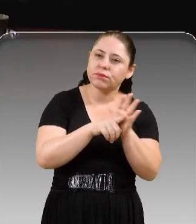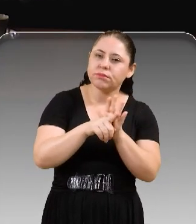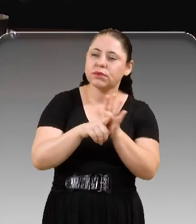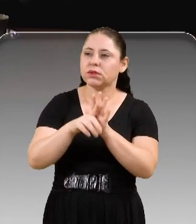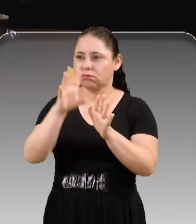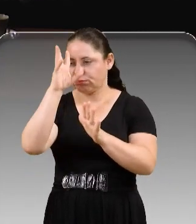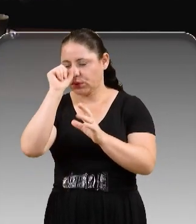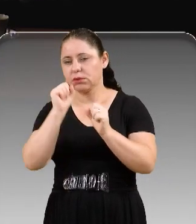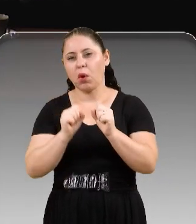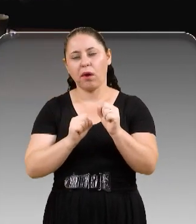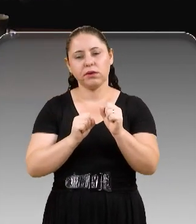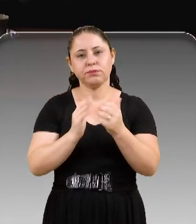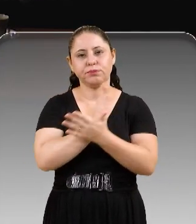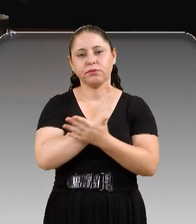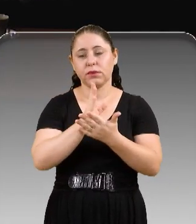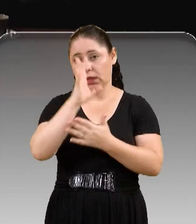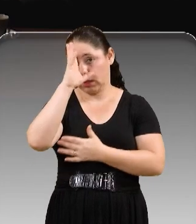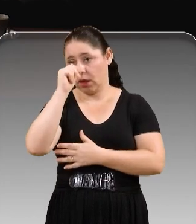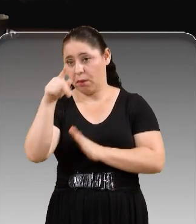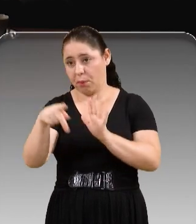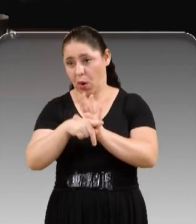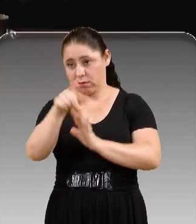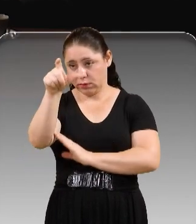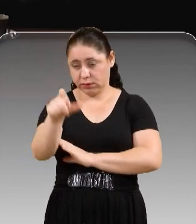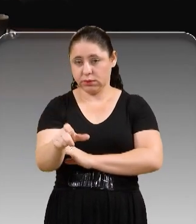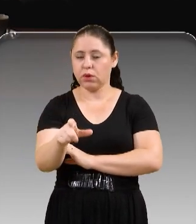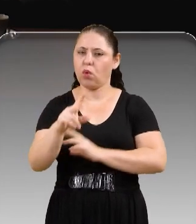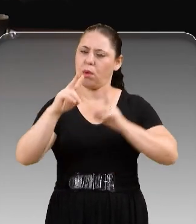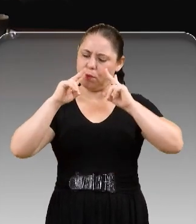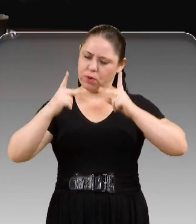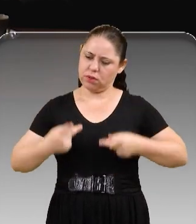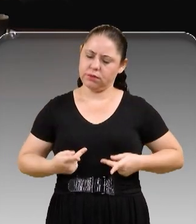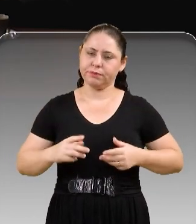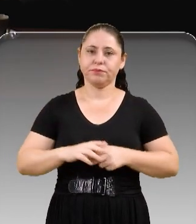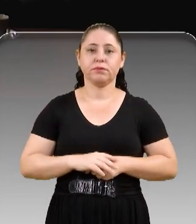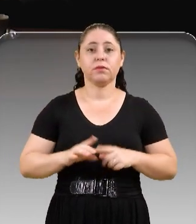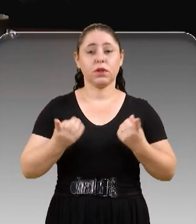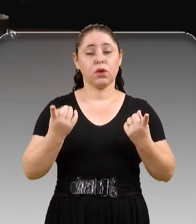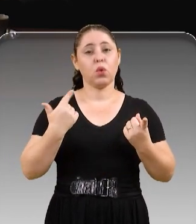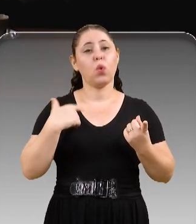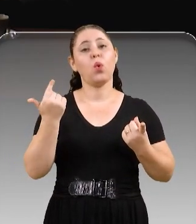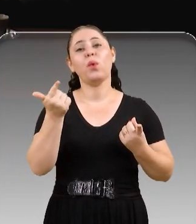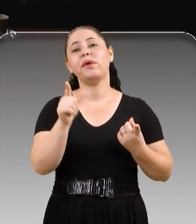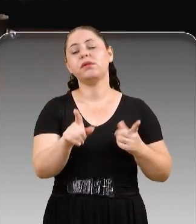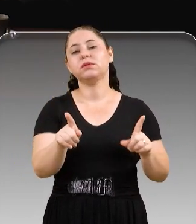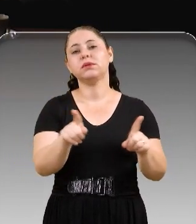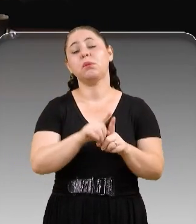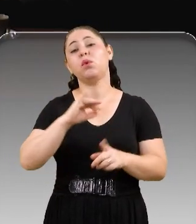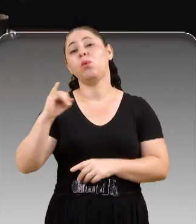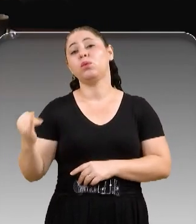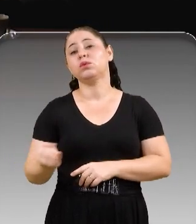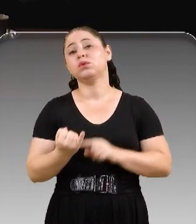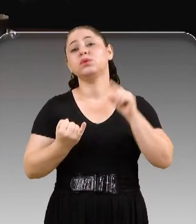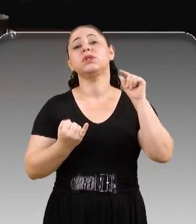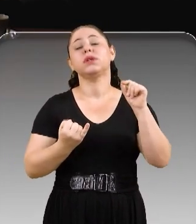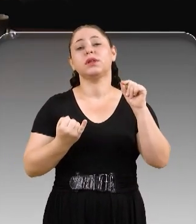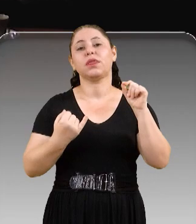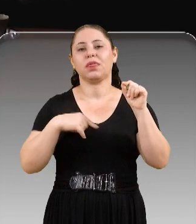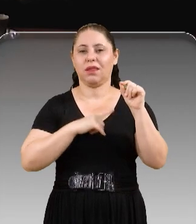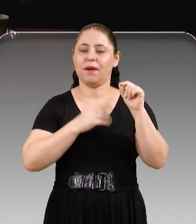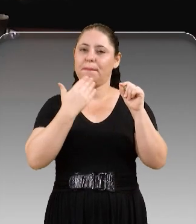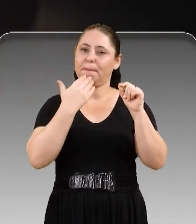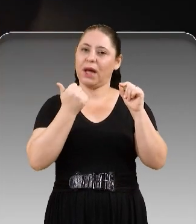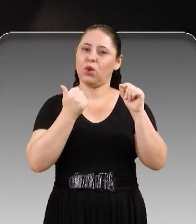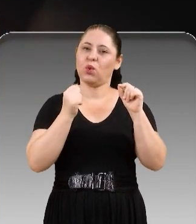de pesquisa, etc., que ele pode fazer, mas a decisão é dele, a decisão é humana. Mas nós temos outra